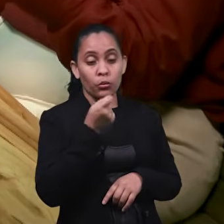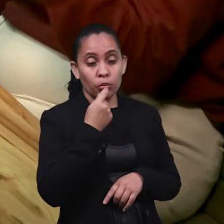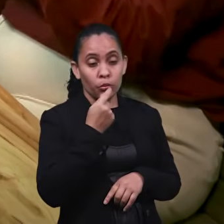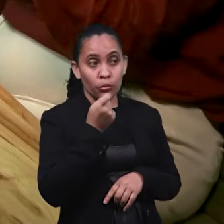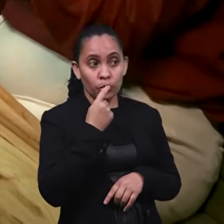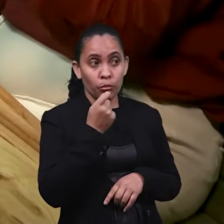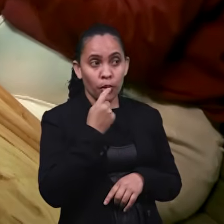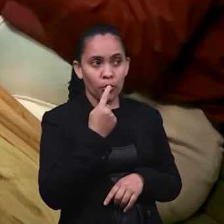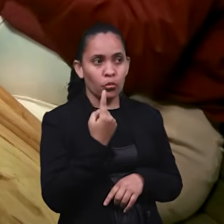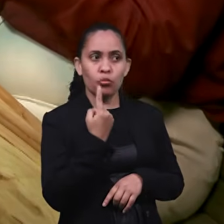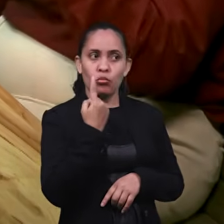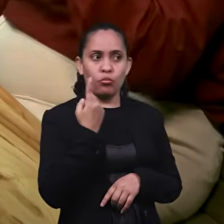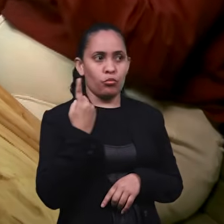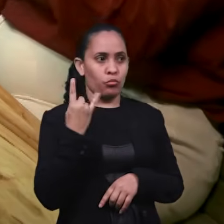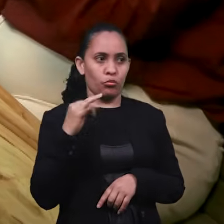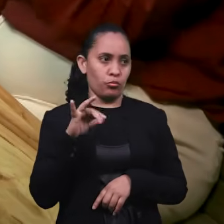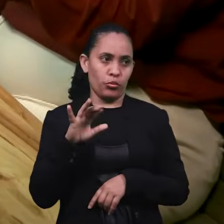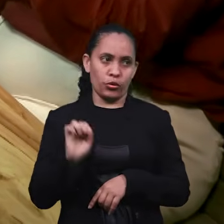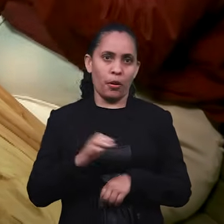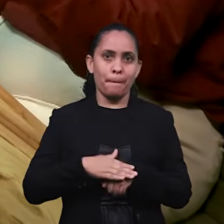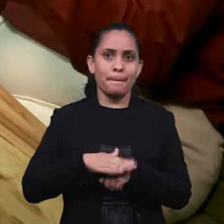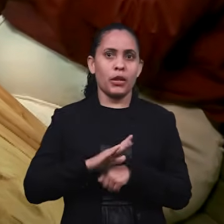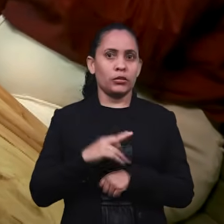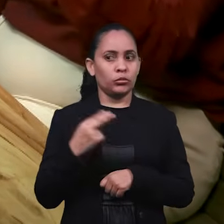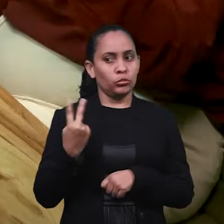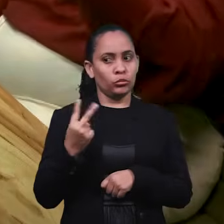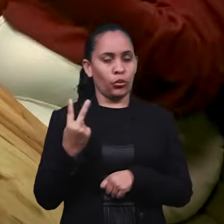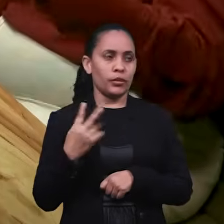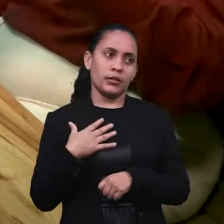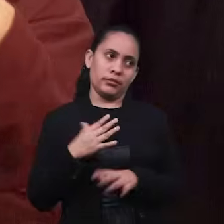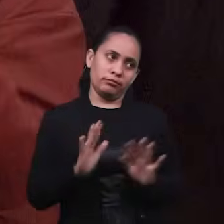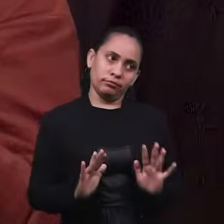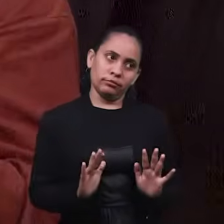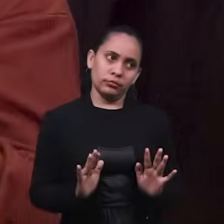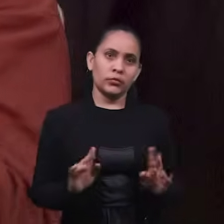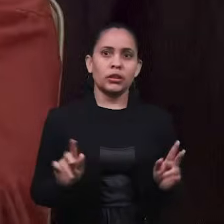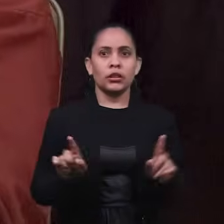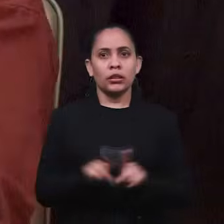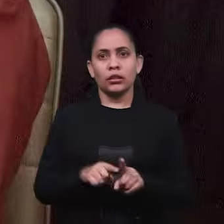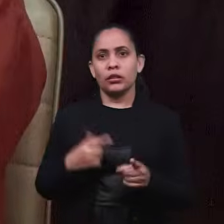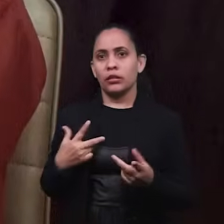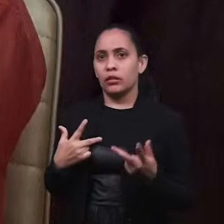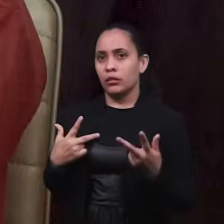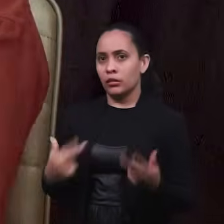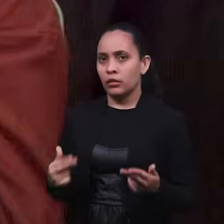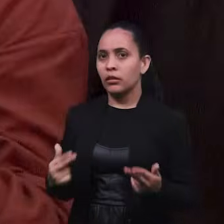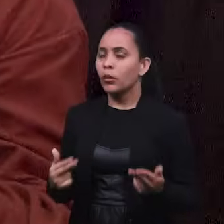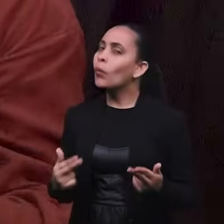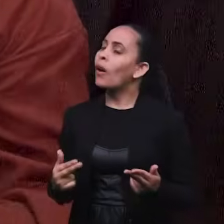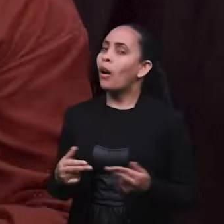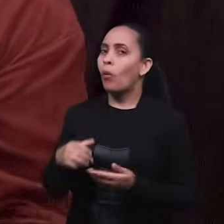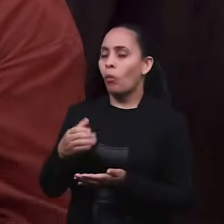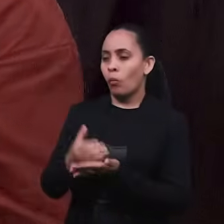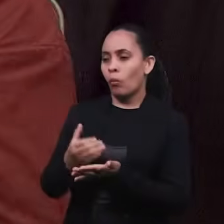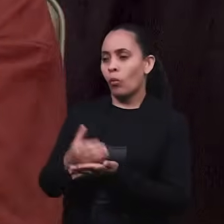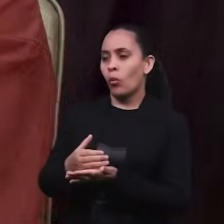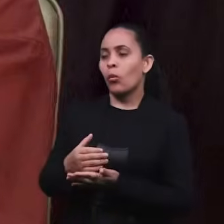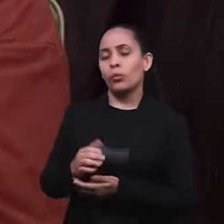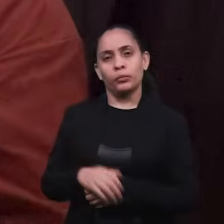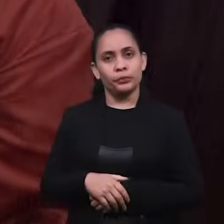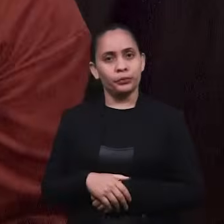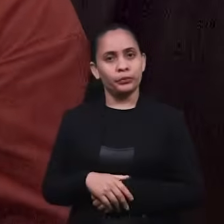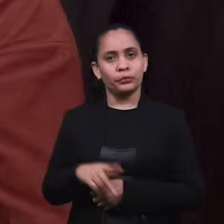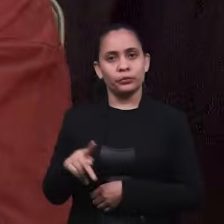né? É 1 por dia. No máximo 2 por dia, de acordo com a posologia. A mesma coisa, o kombucha também é um probiótico. E tem que